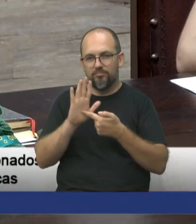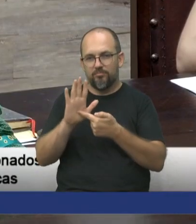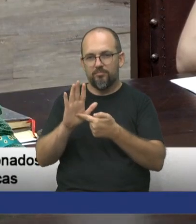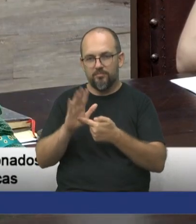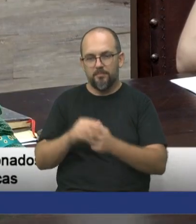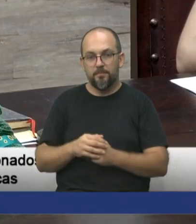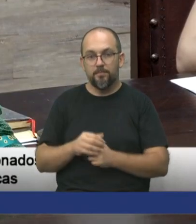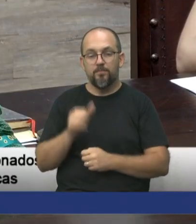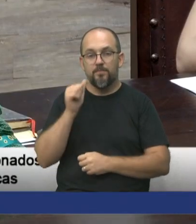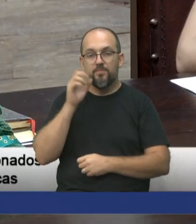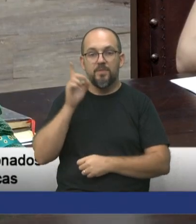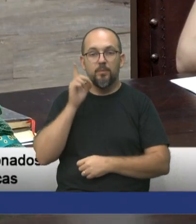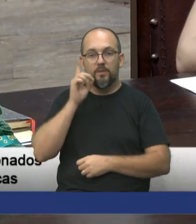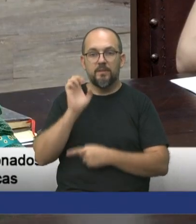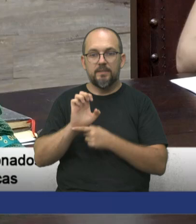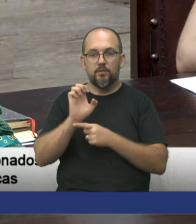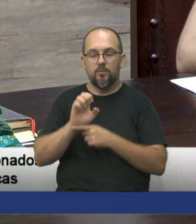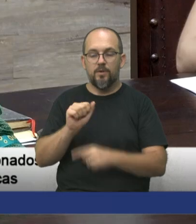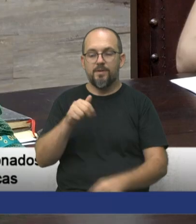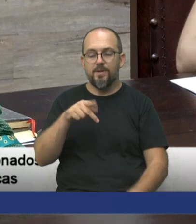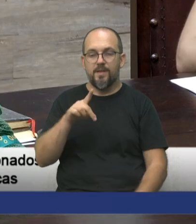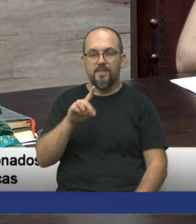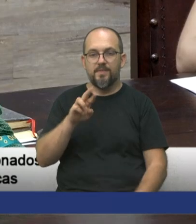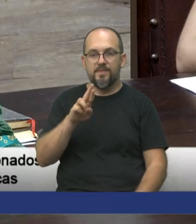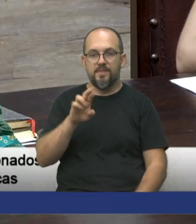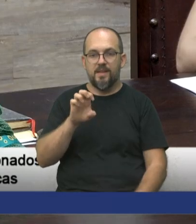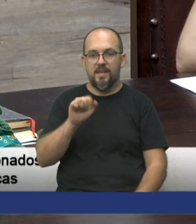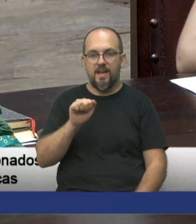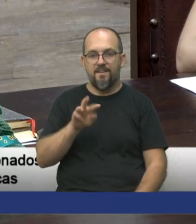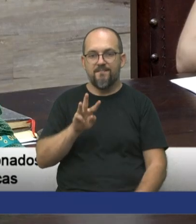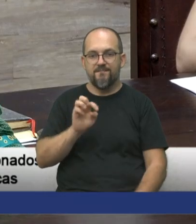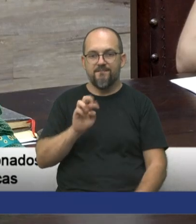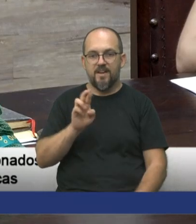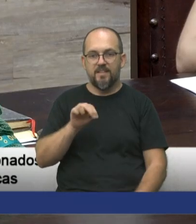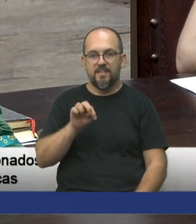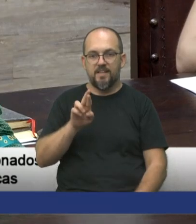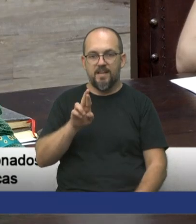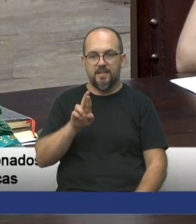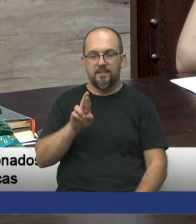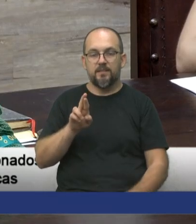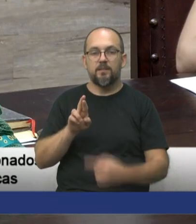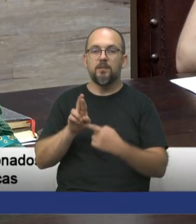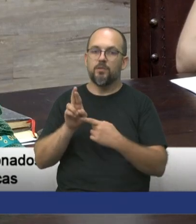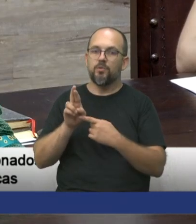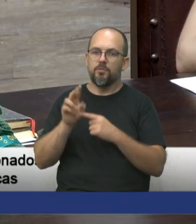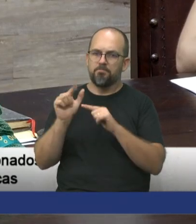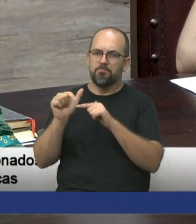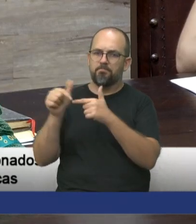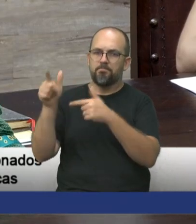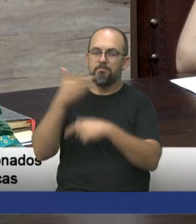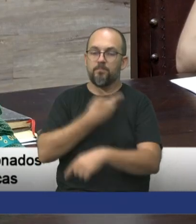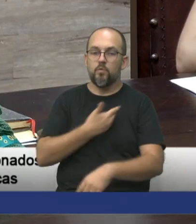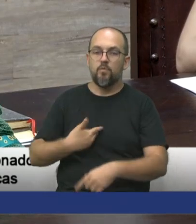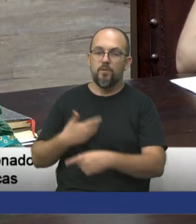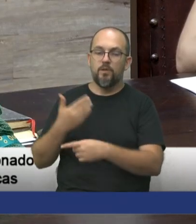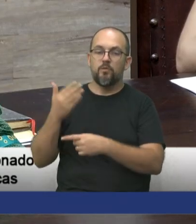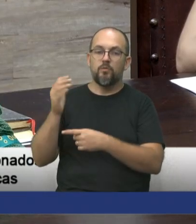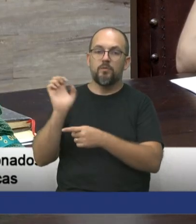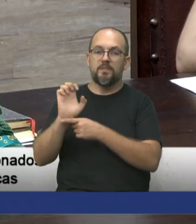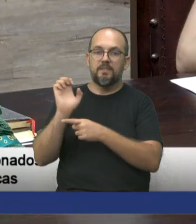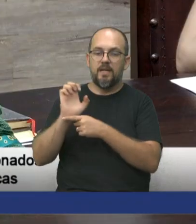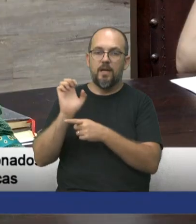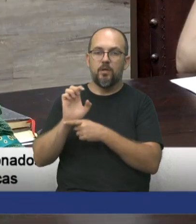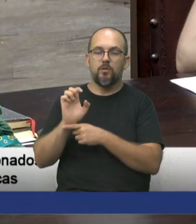a deputada estadual Andréa Werner, que é uma grande capitaneadora no governo do Estado, e não só